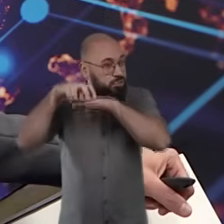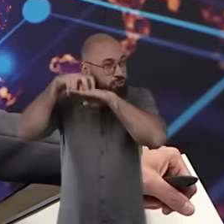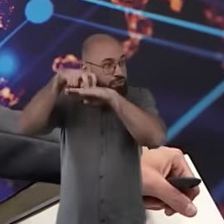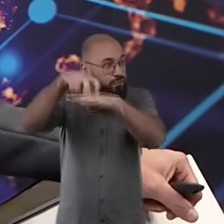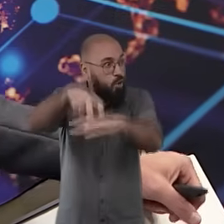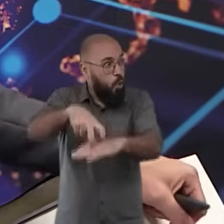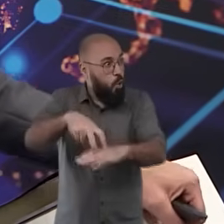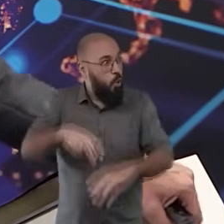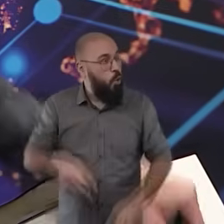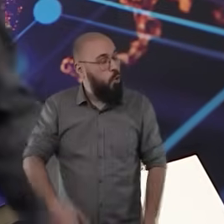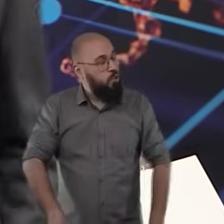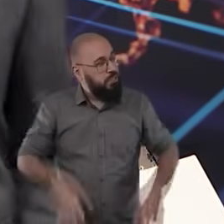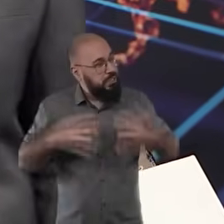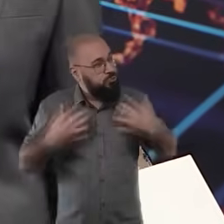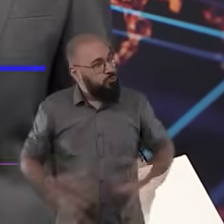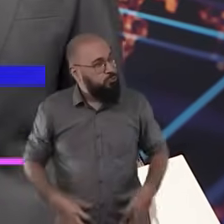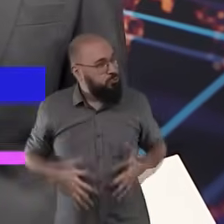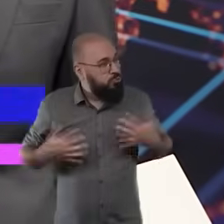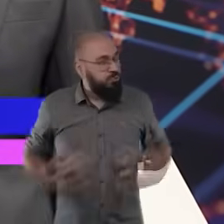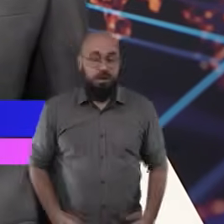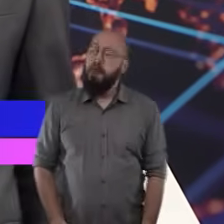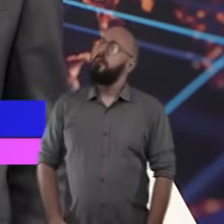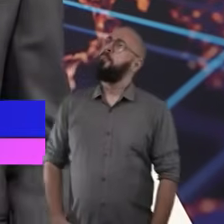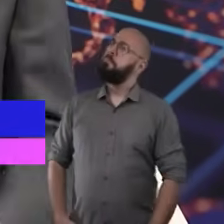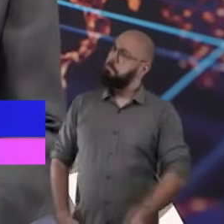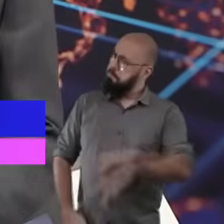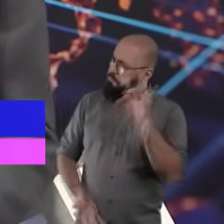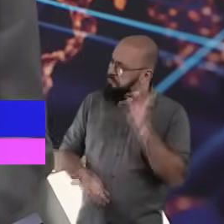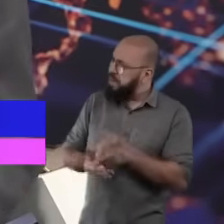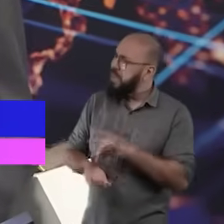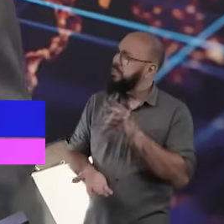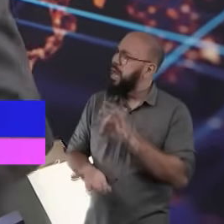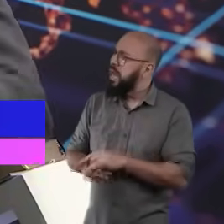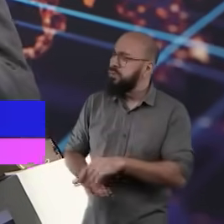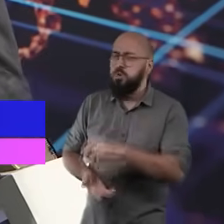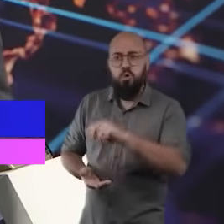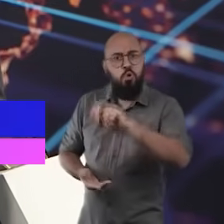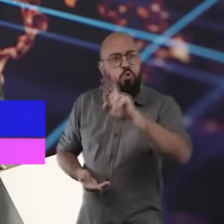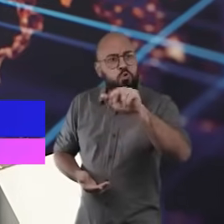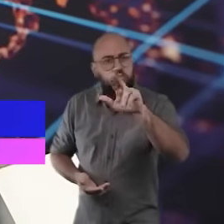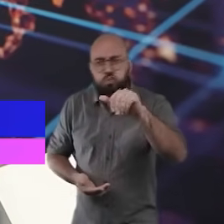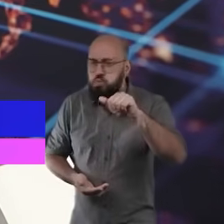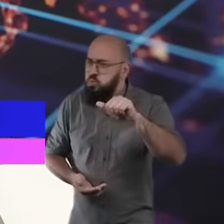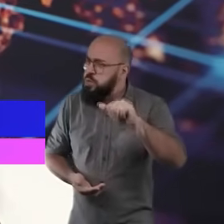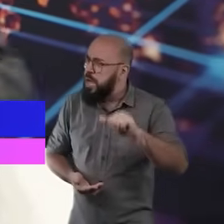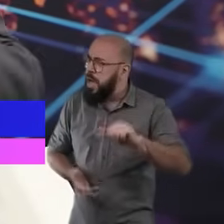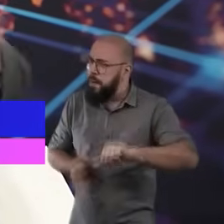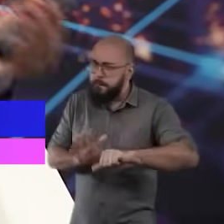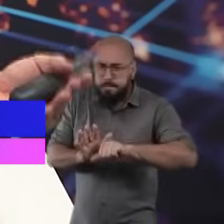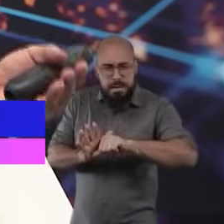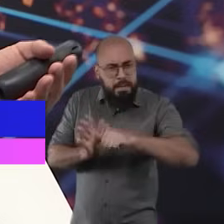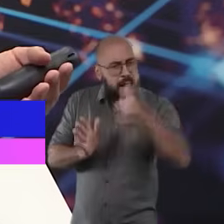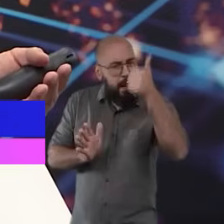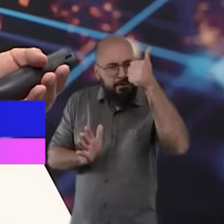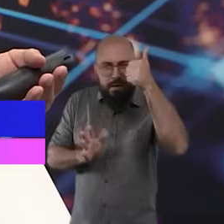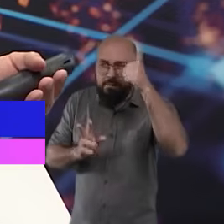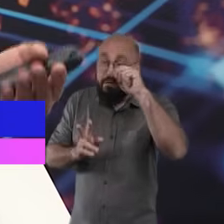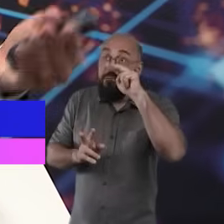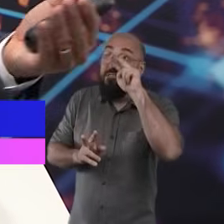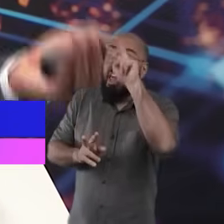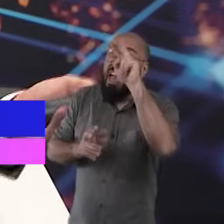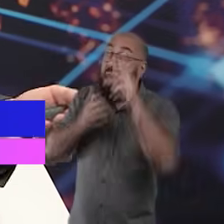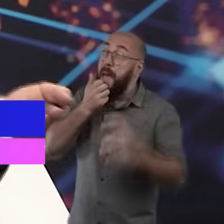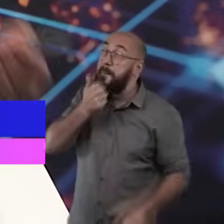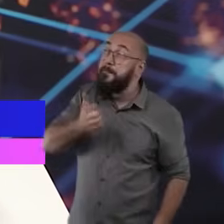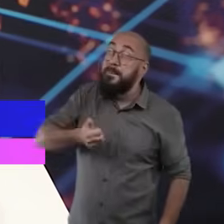eu falei para ele, é verdade. Você nunca viu e quando vê, vai ver a melhor coisa